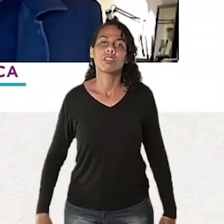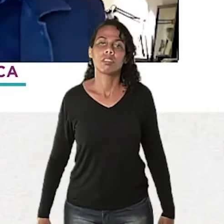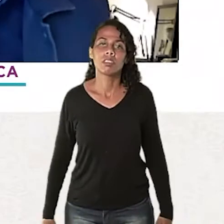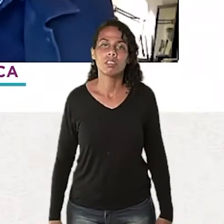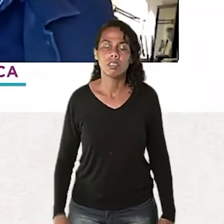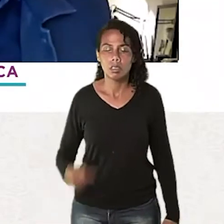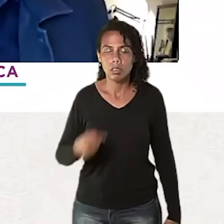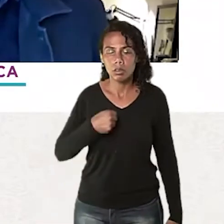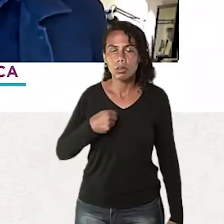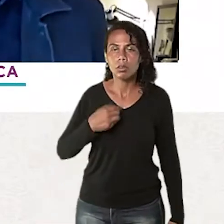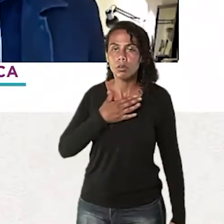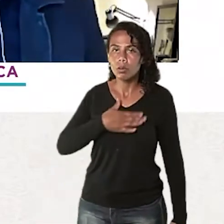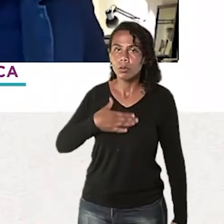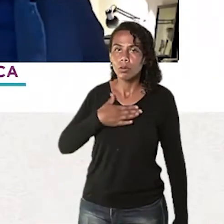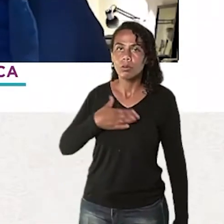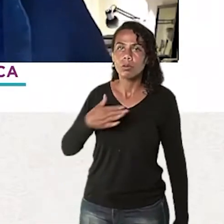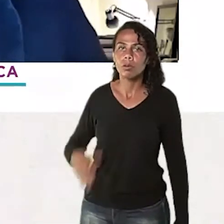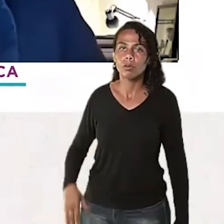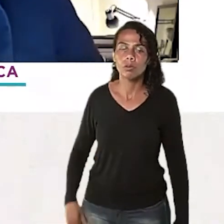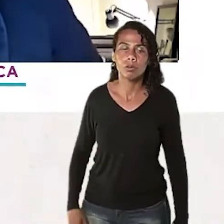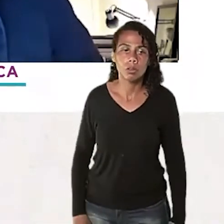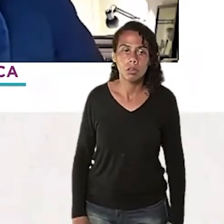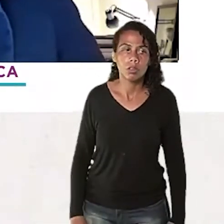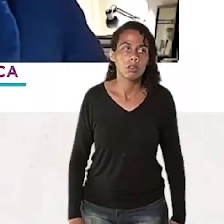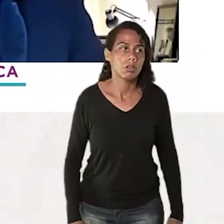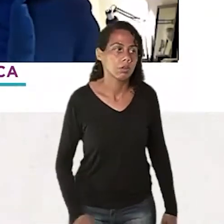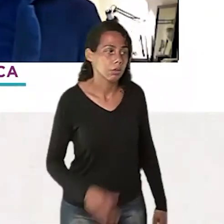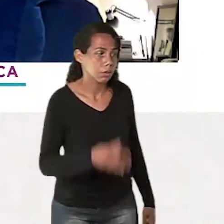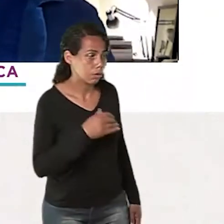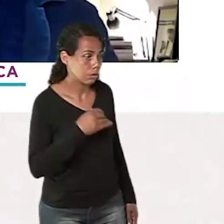livro. Mostra o livro. Mostra o livro. Cadê o livro?